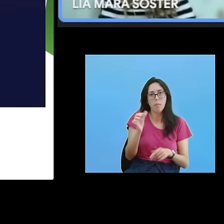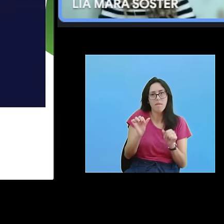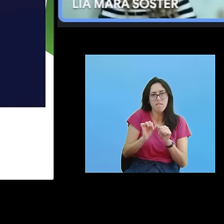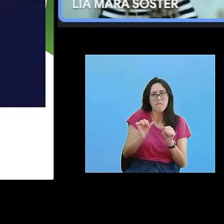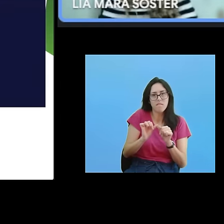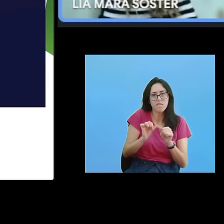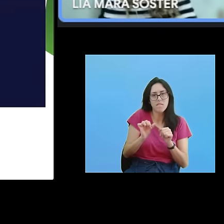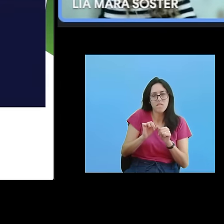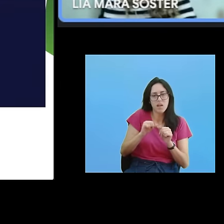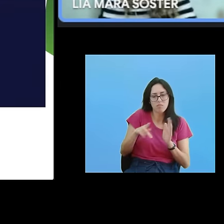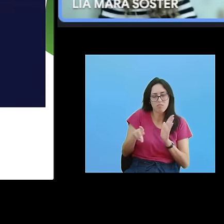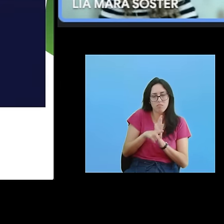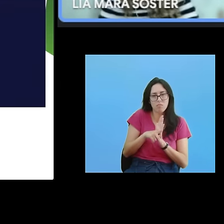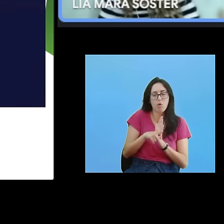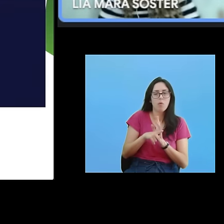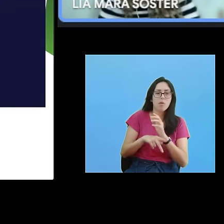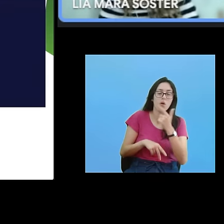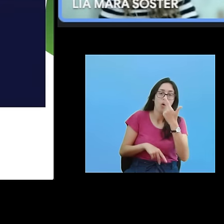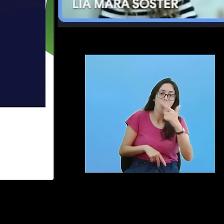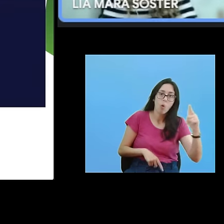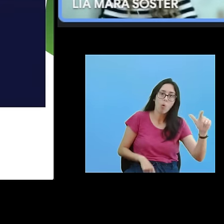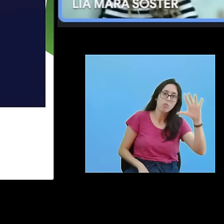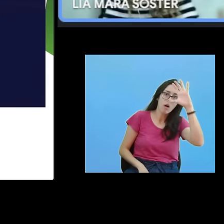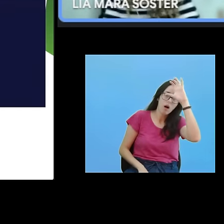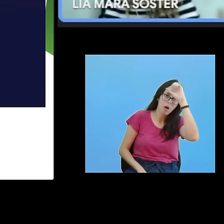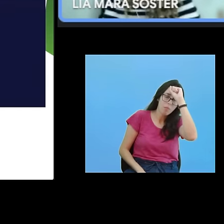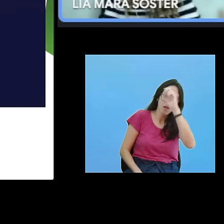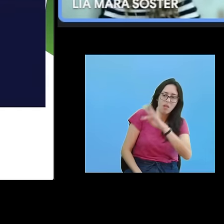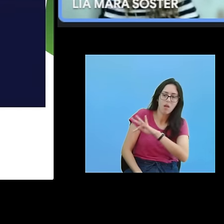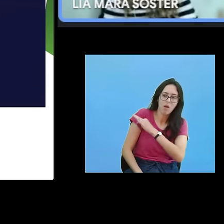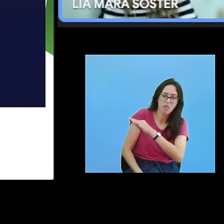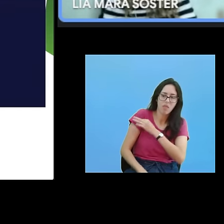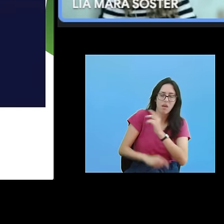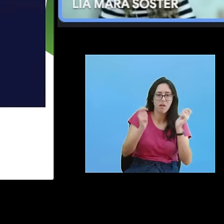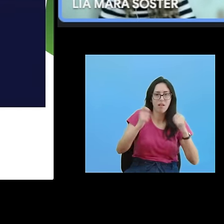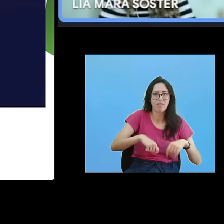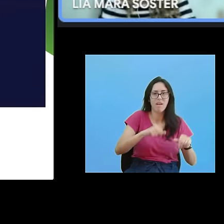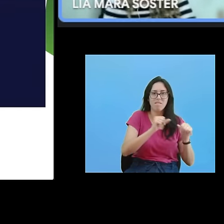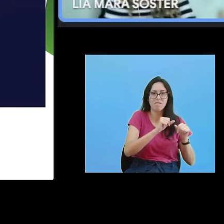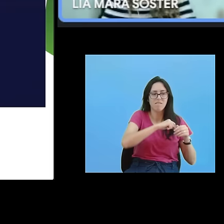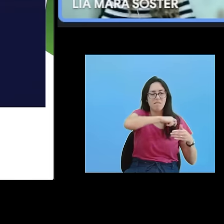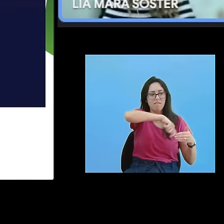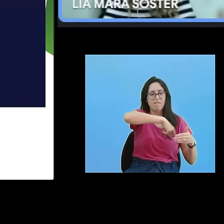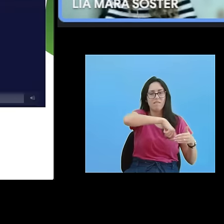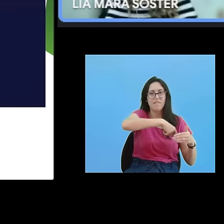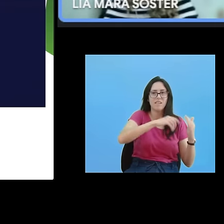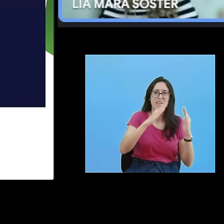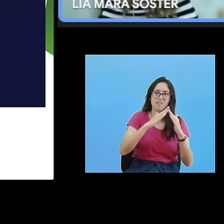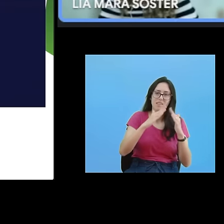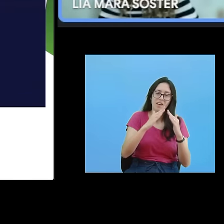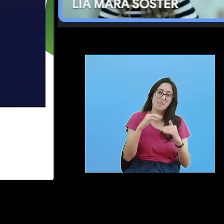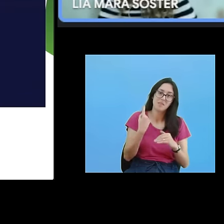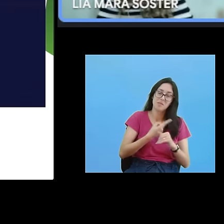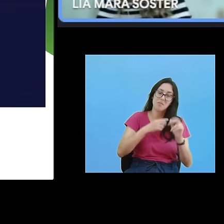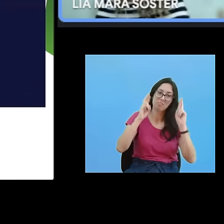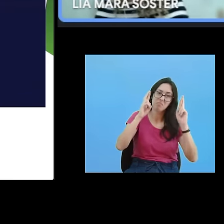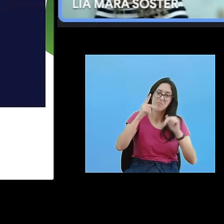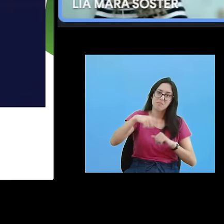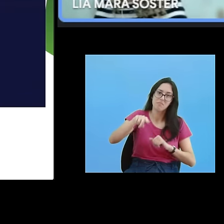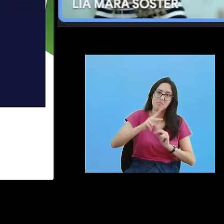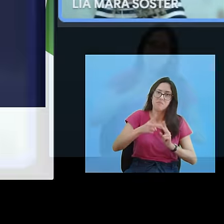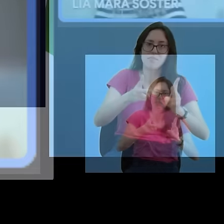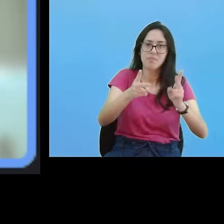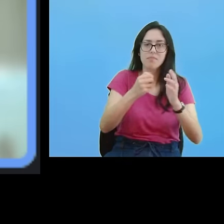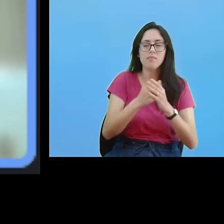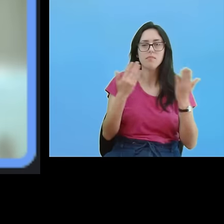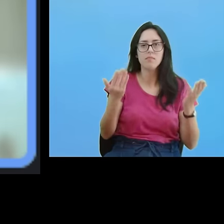produziram, outras aprenderam as técnicas e passaram a fazer em casa, e a gente espera que realmente eles possam dar continuidade.